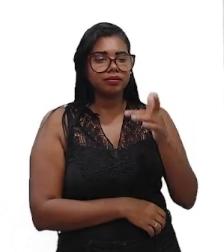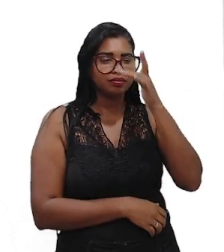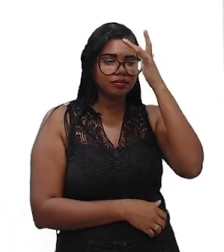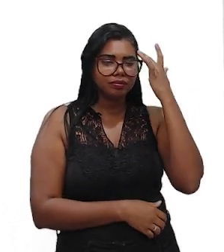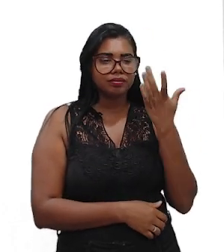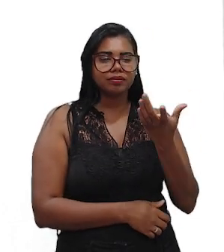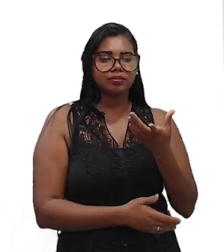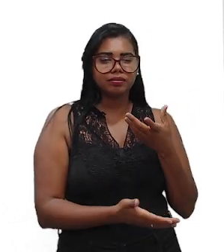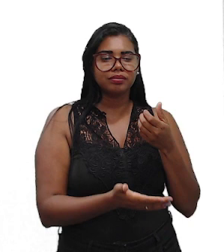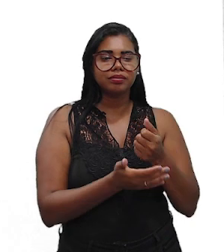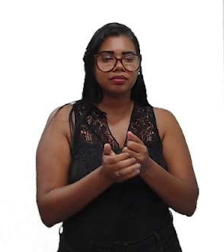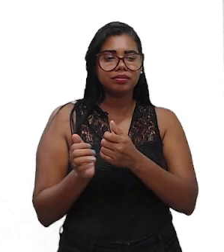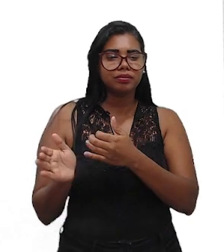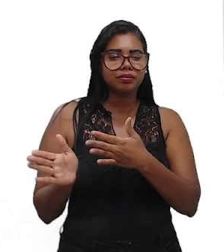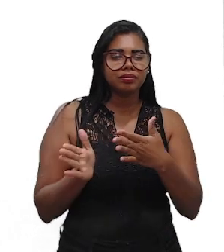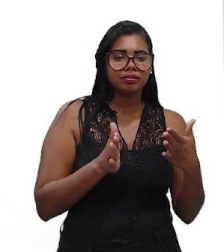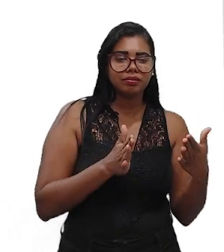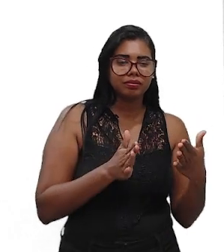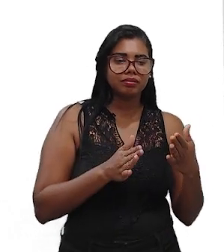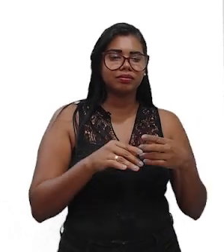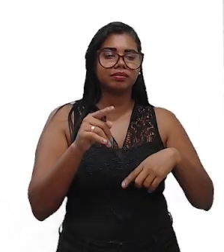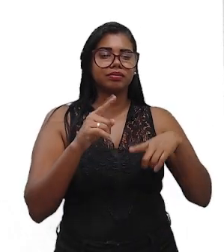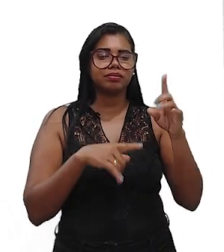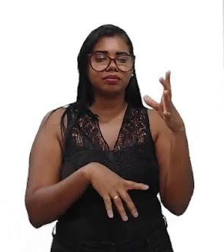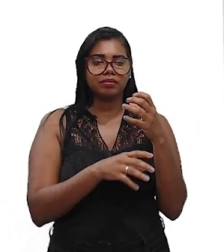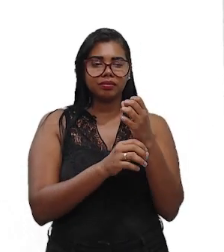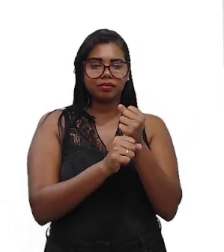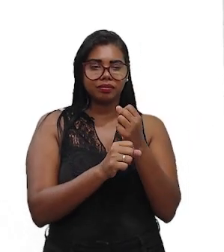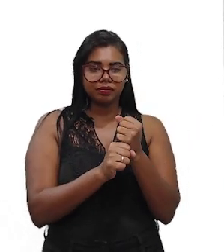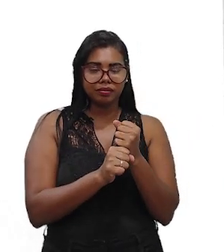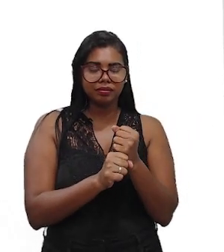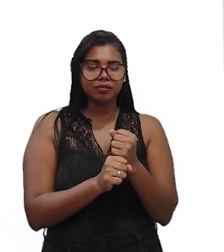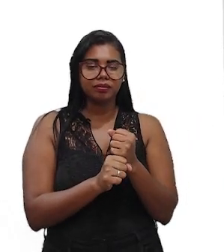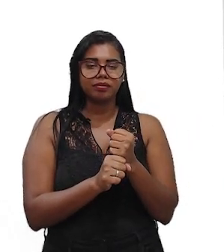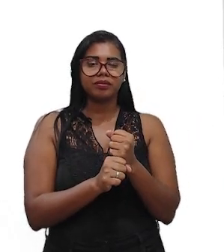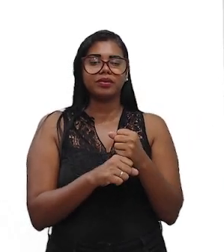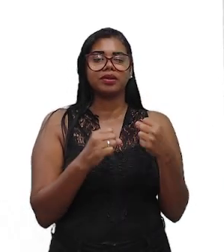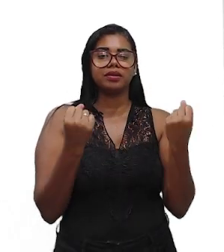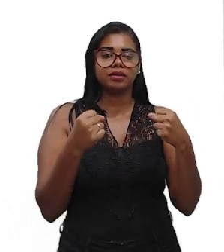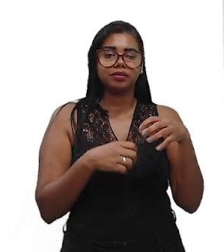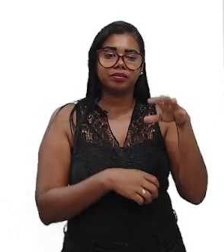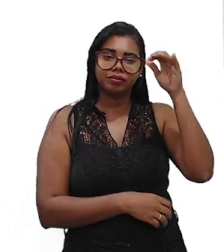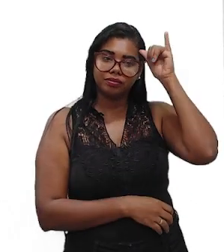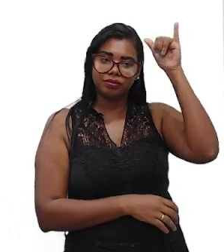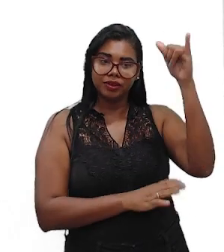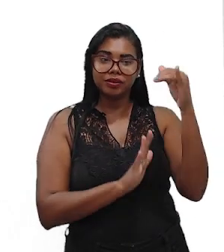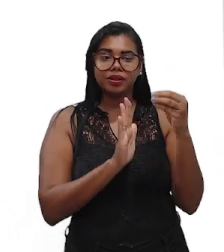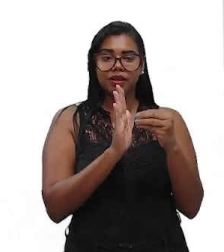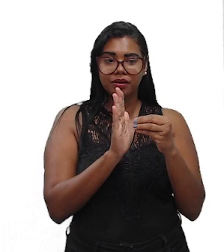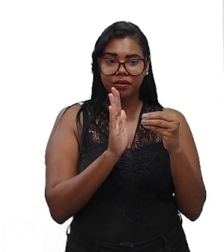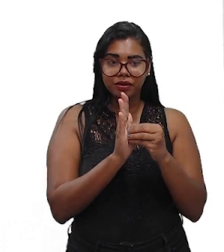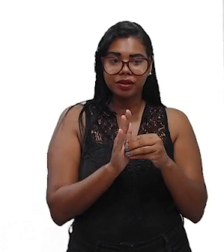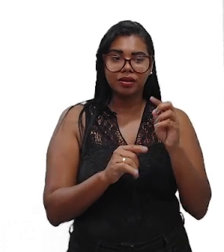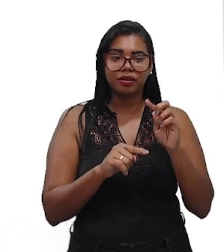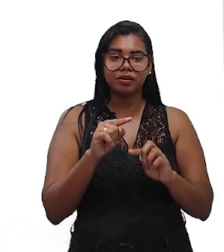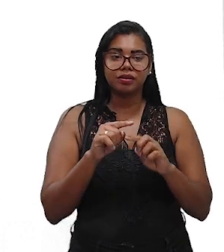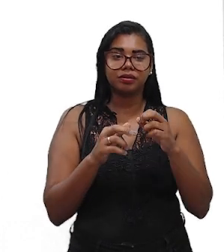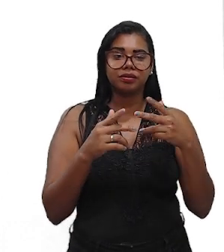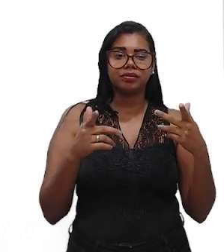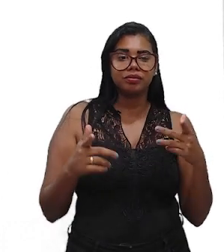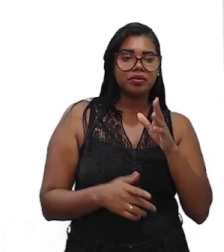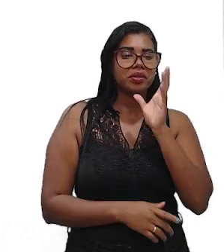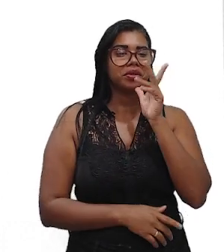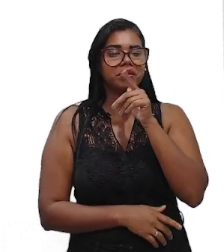mesmo durante períodos de pico. O cálculo do estoque mínimo é essencial para evitar a falta de suprimentos e atrasos na